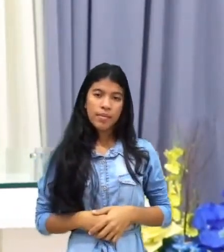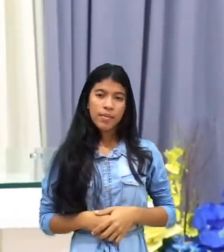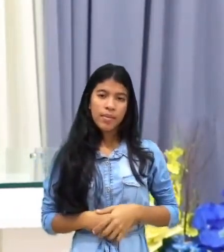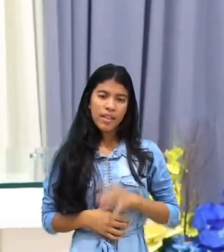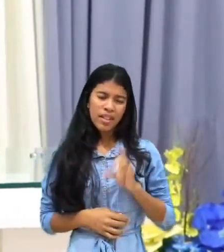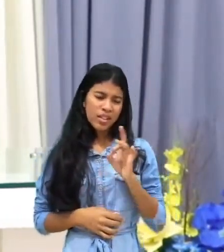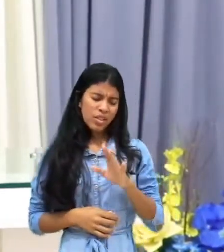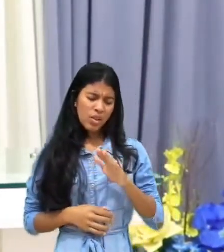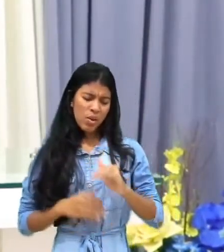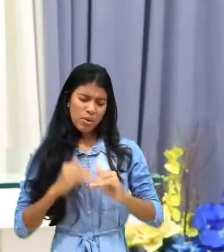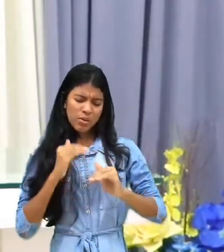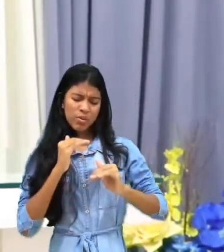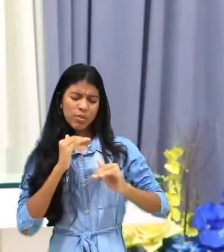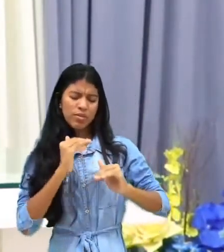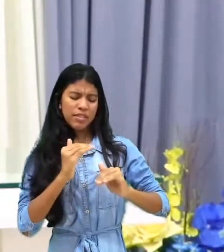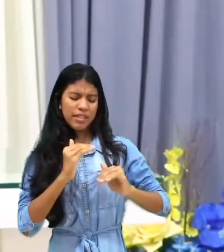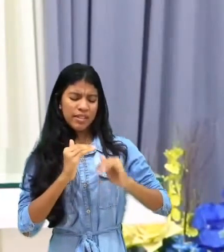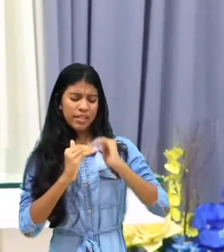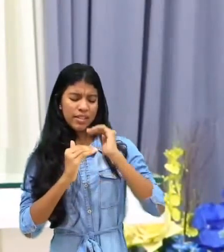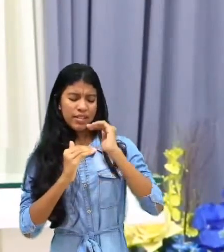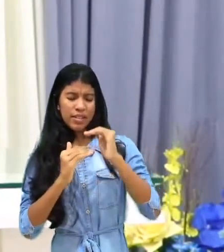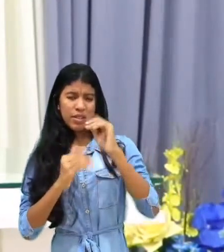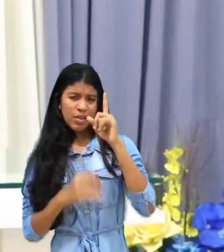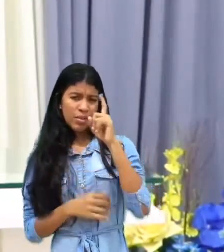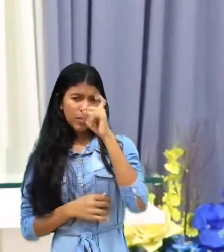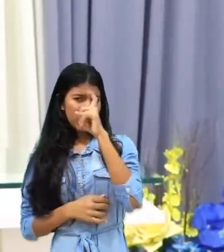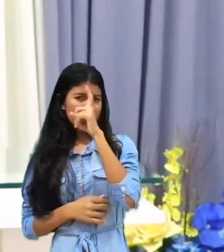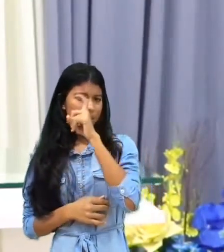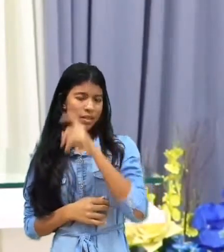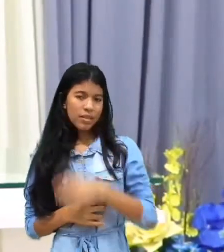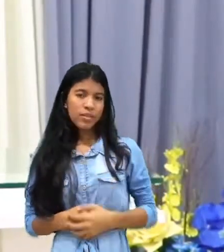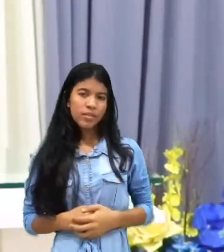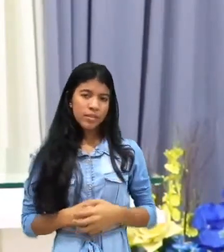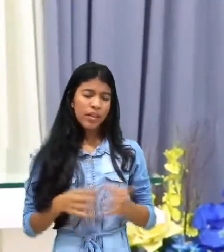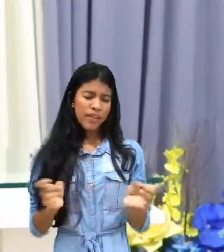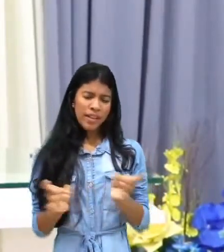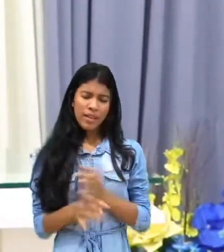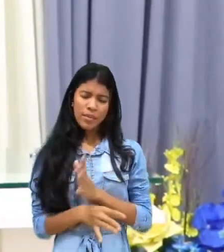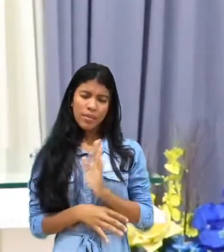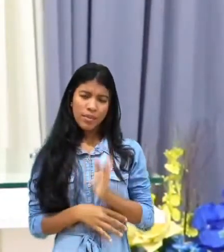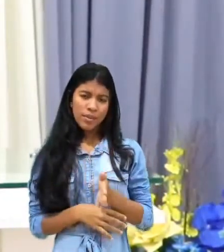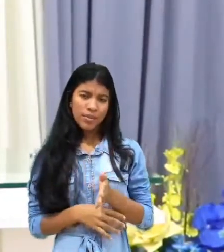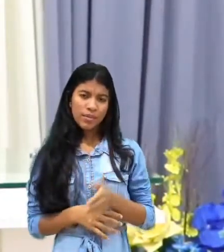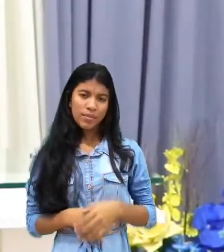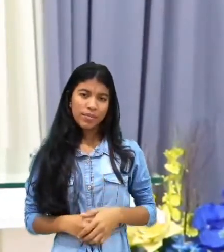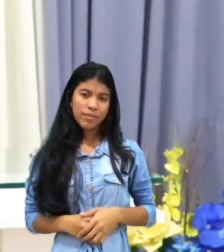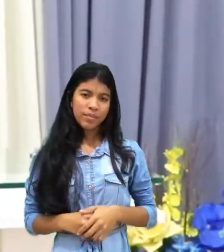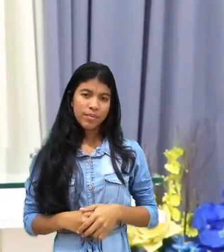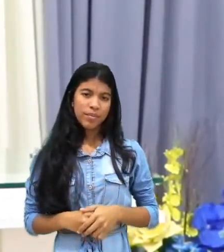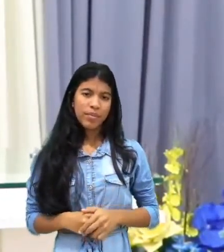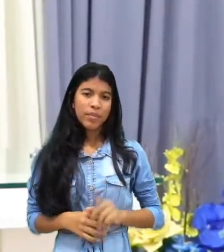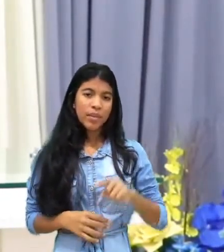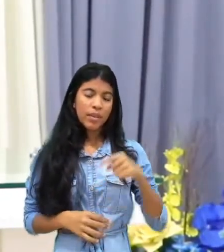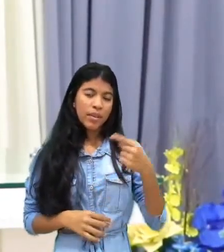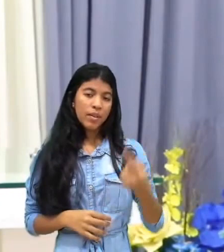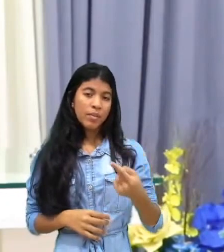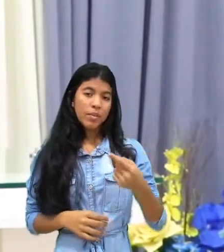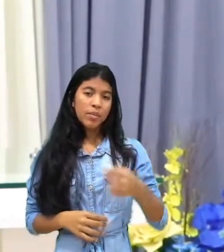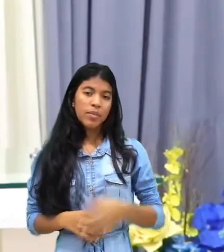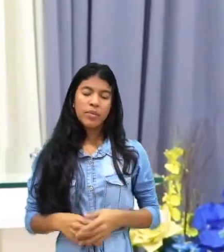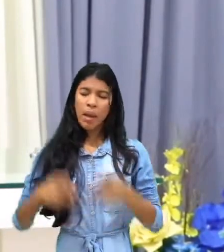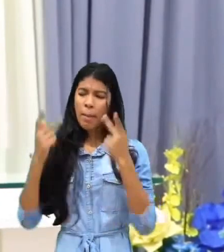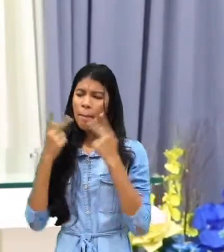um degrau, é só uma dificuldade, você vai passar. Daqui a pouco já estava lá com a lamparina na mão, pregando